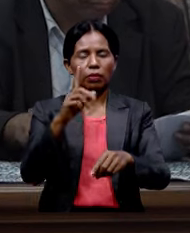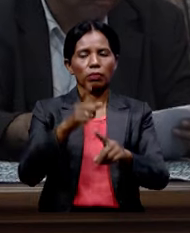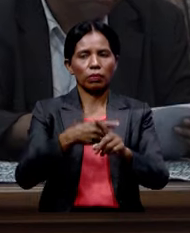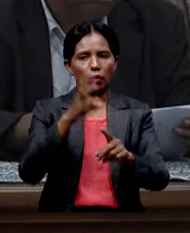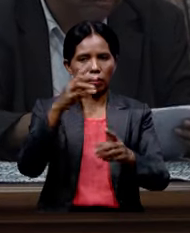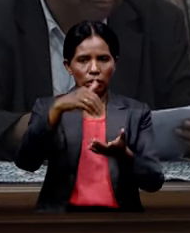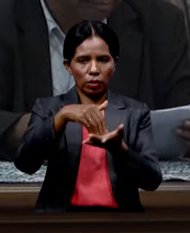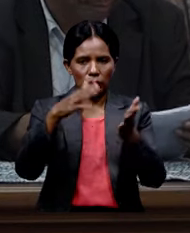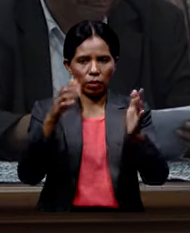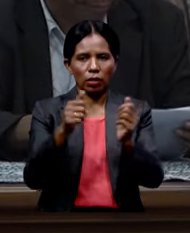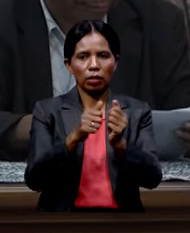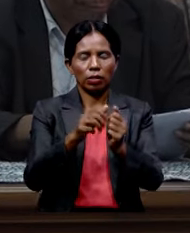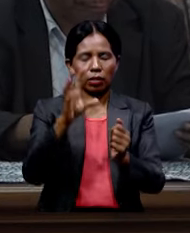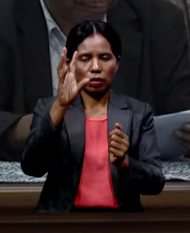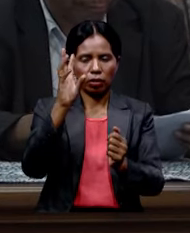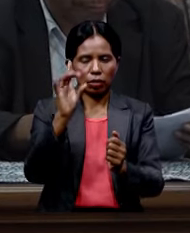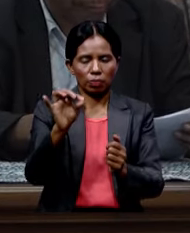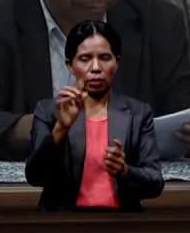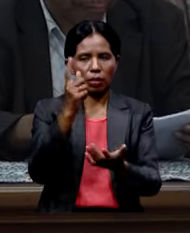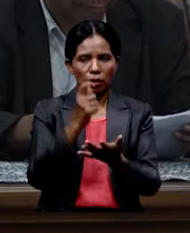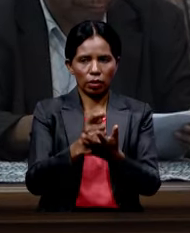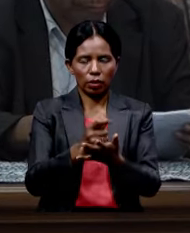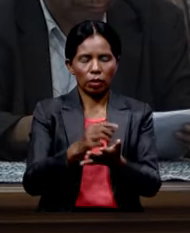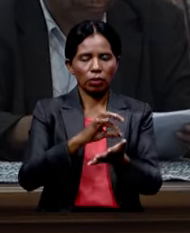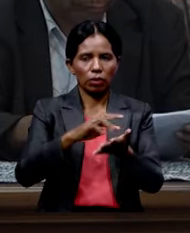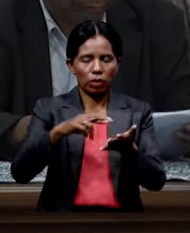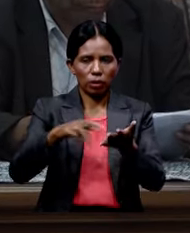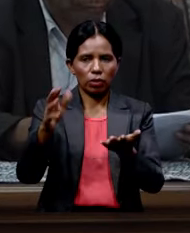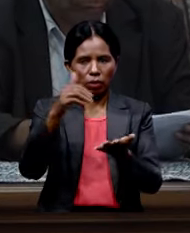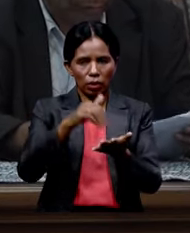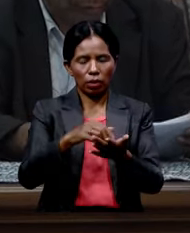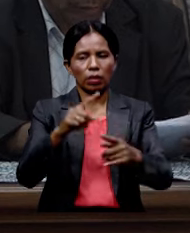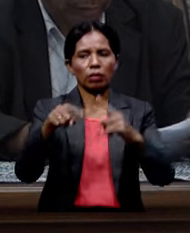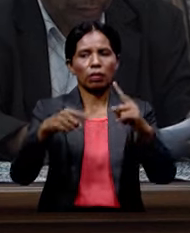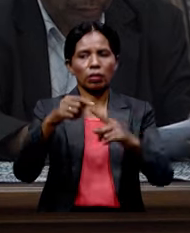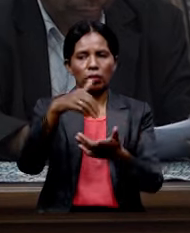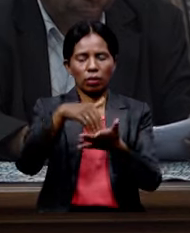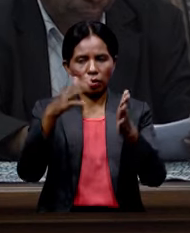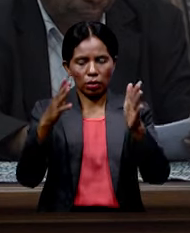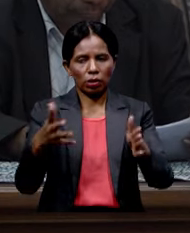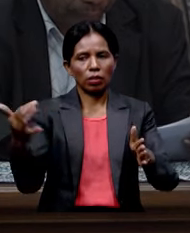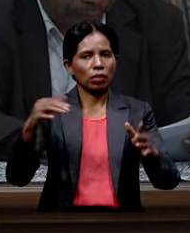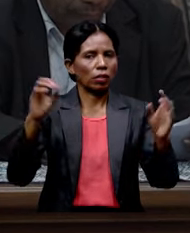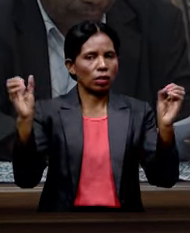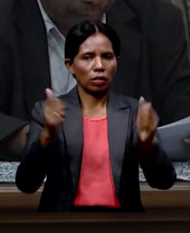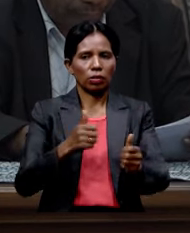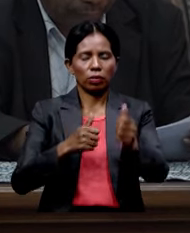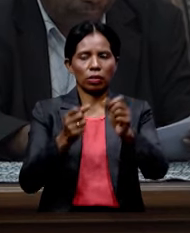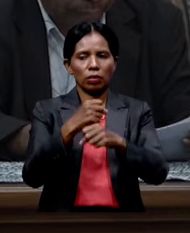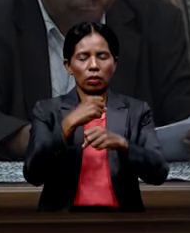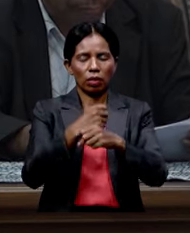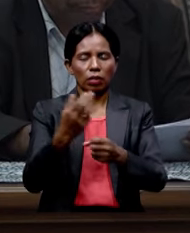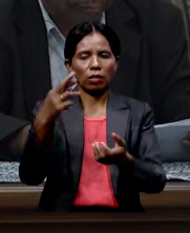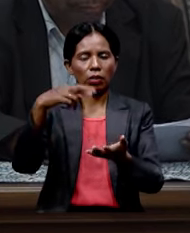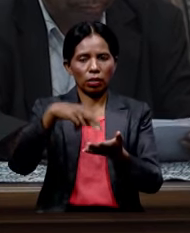para estudante renuncia recine, a tohala reinscrição. Para inhira estudante Hirakne, la cumpre onde halo